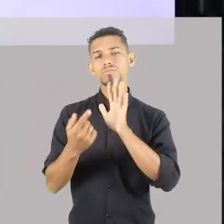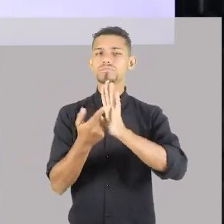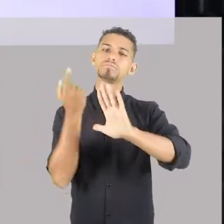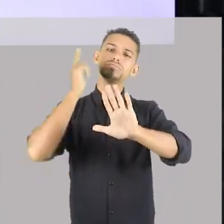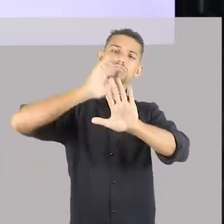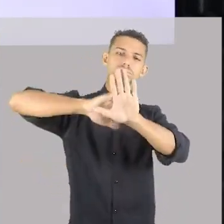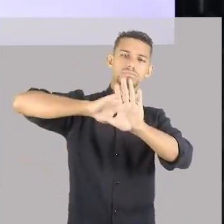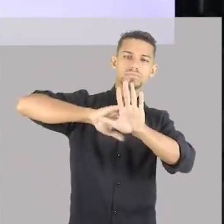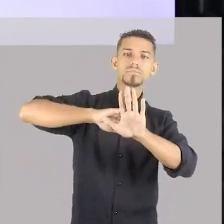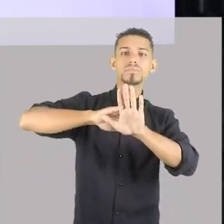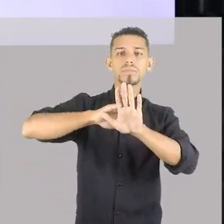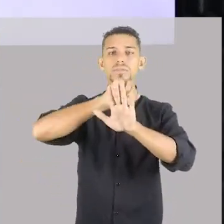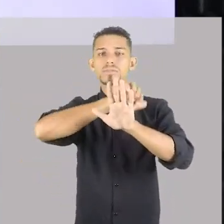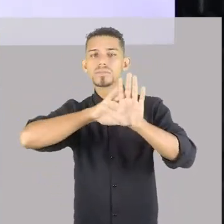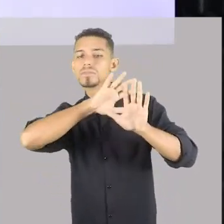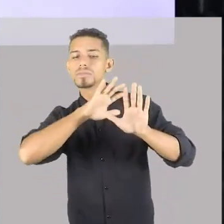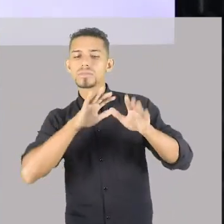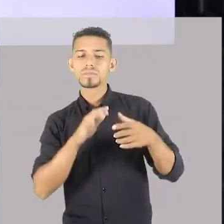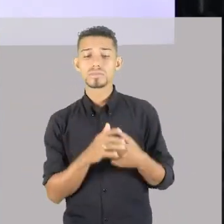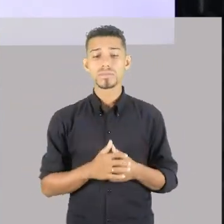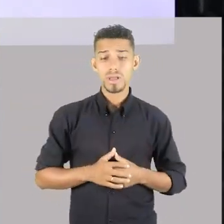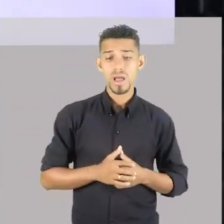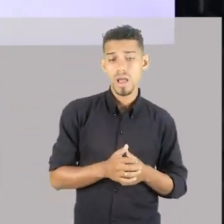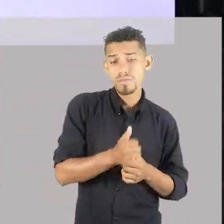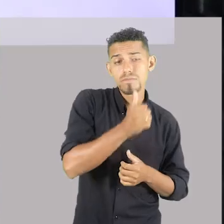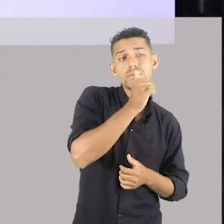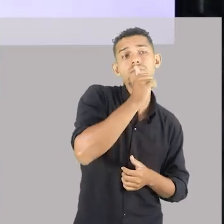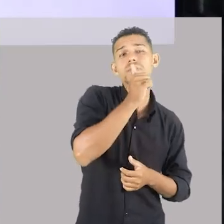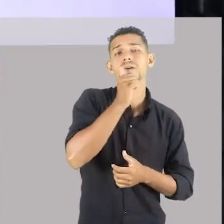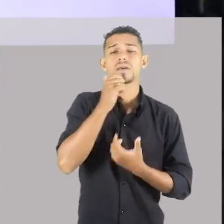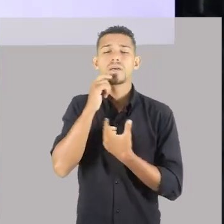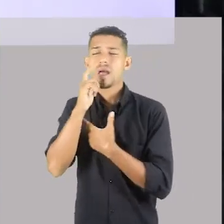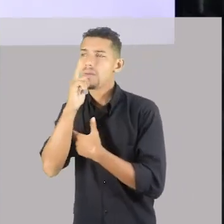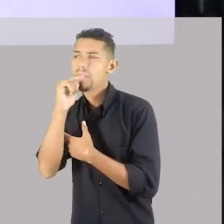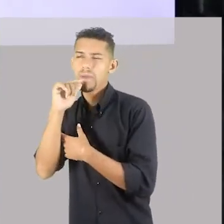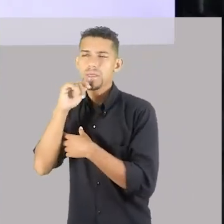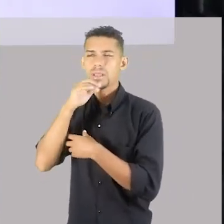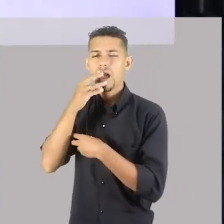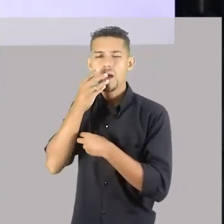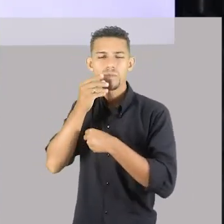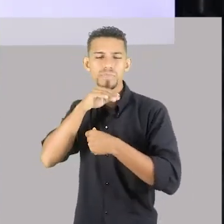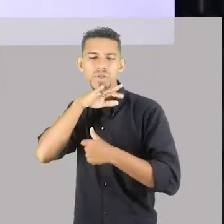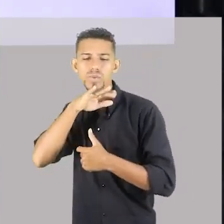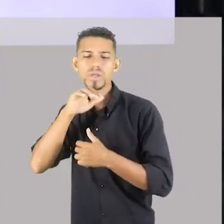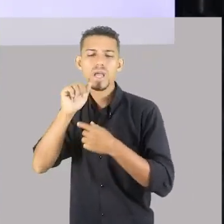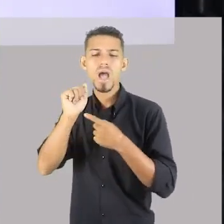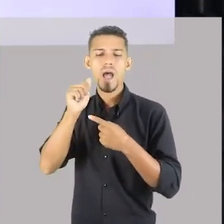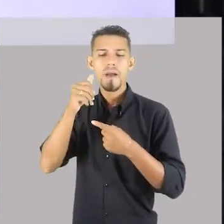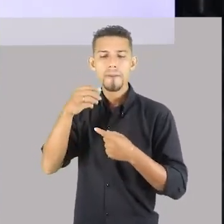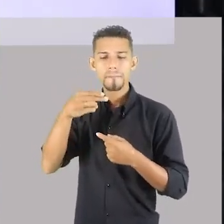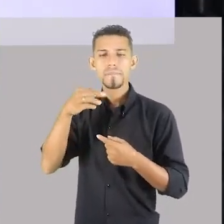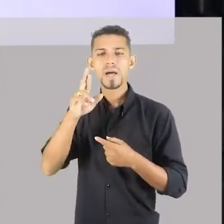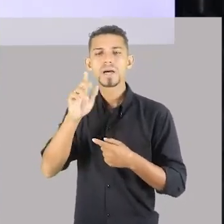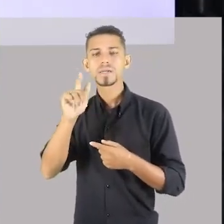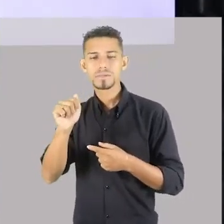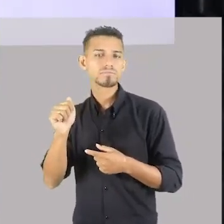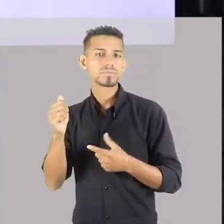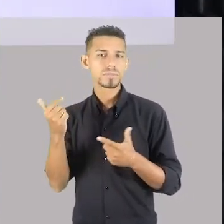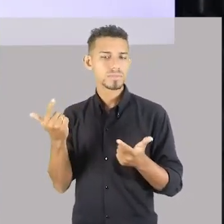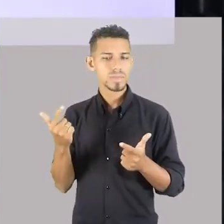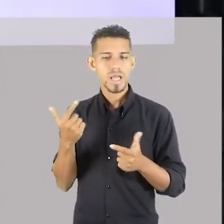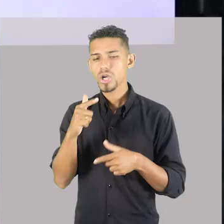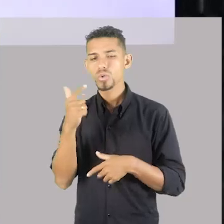metafóricas, certo? O beber da bebida amarga. O que seria essa bebida amarga? Certo? Tragar a dor, engolir